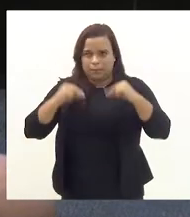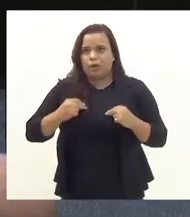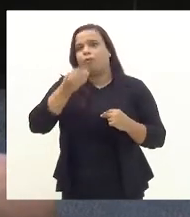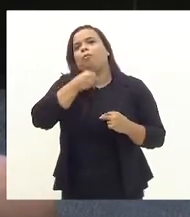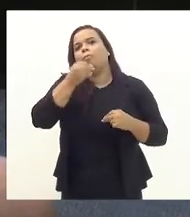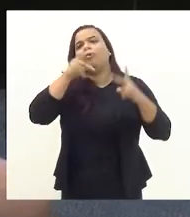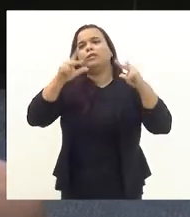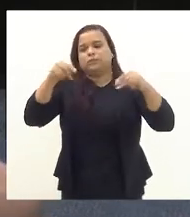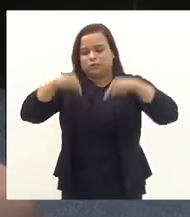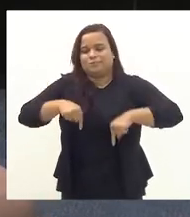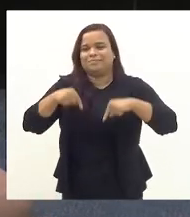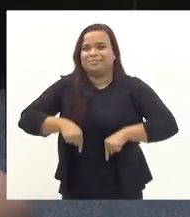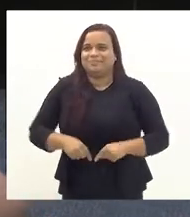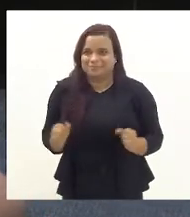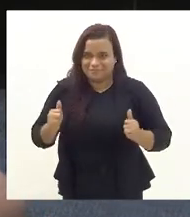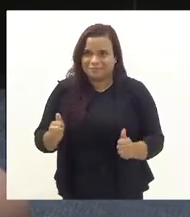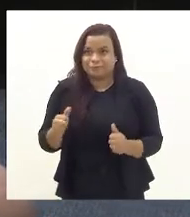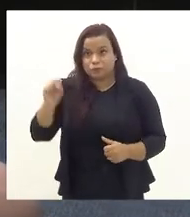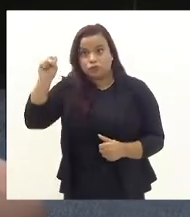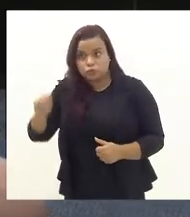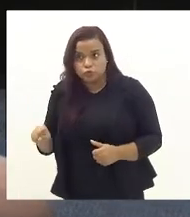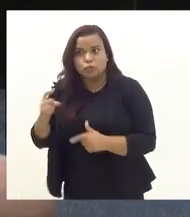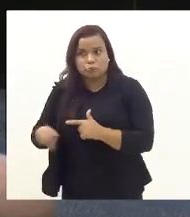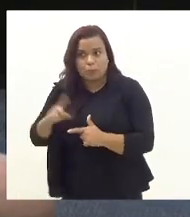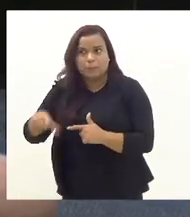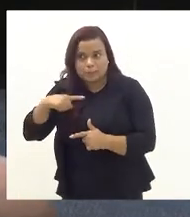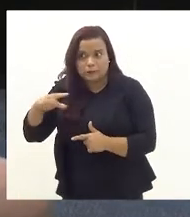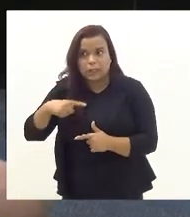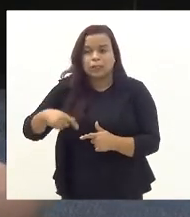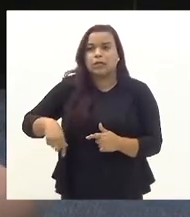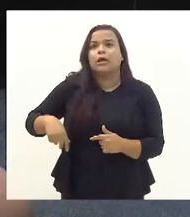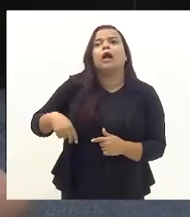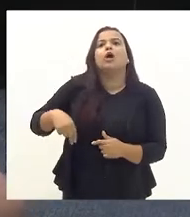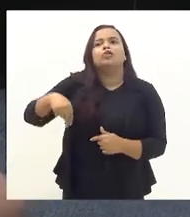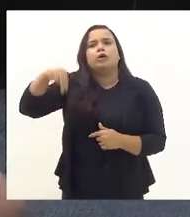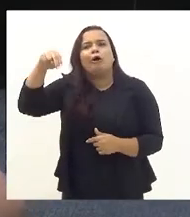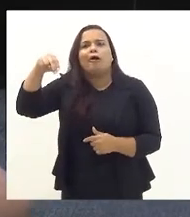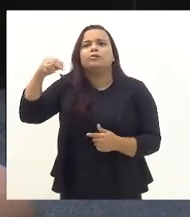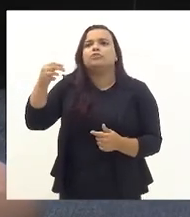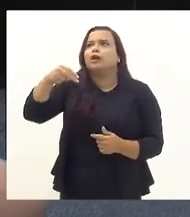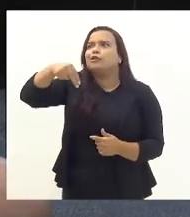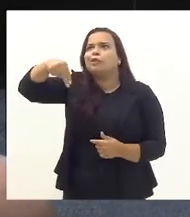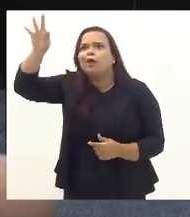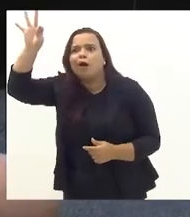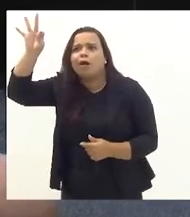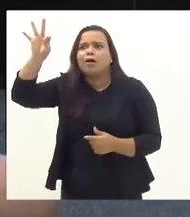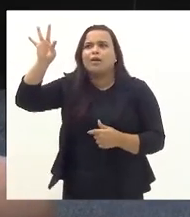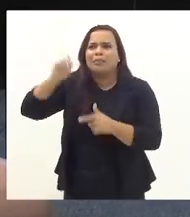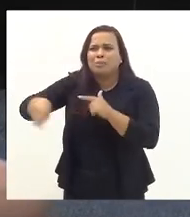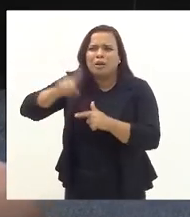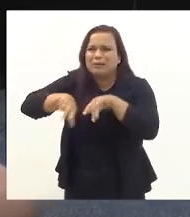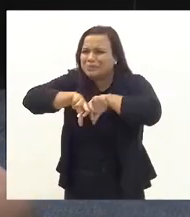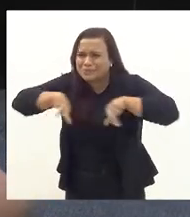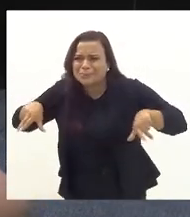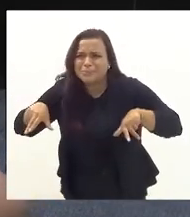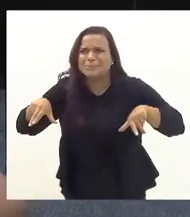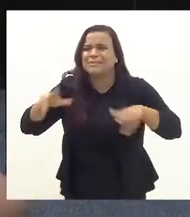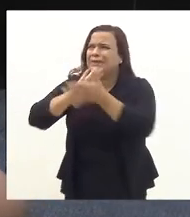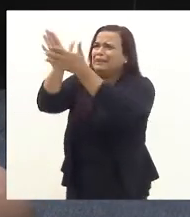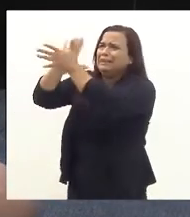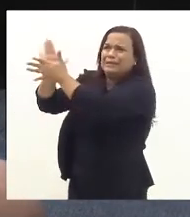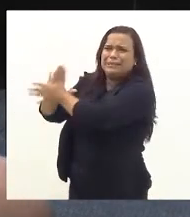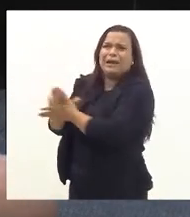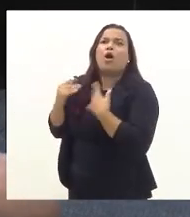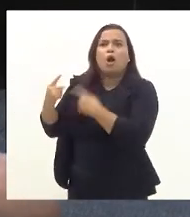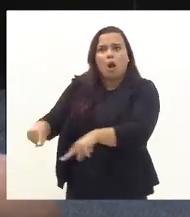dessa que está acontecendo aqui. No Sul tem problema, Norte e Nordeste é massacrado, as torcidas lá são massacradas. Então, a nossa visão vai ser